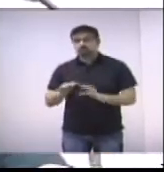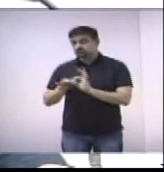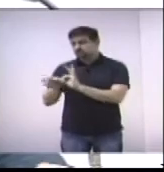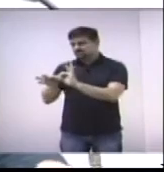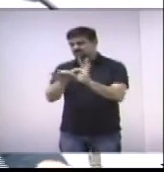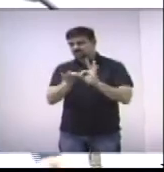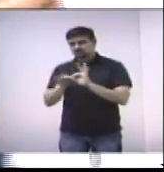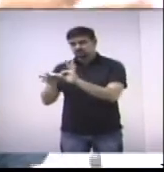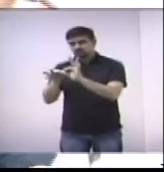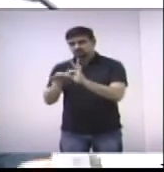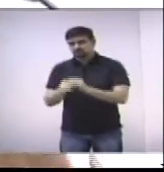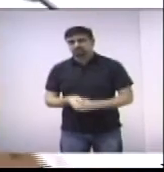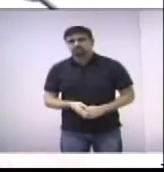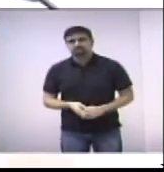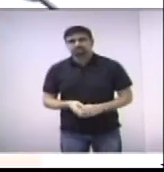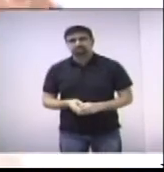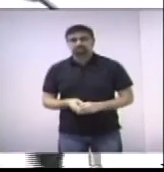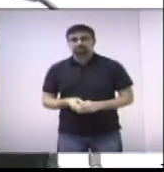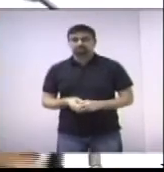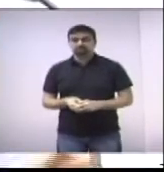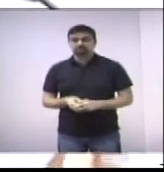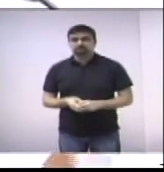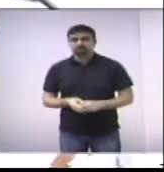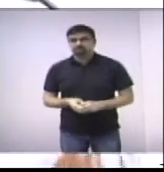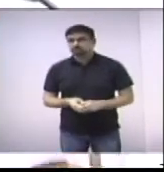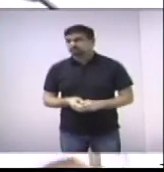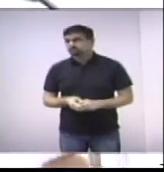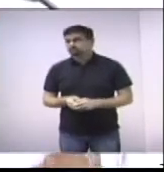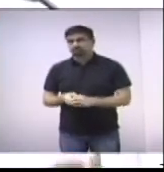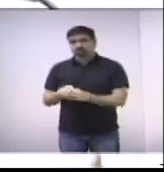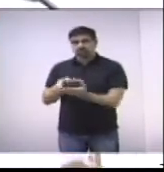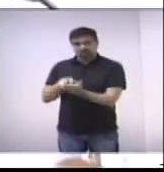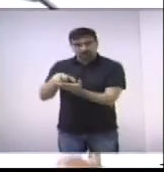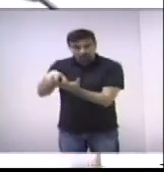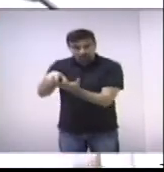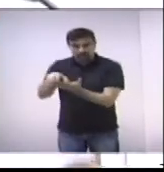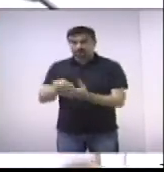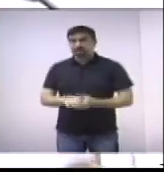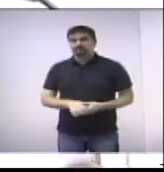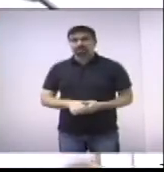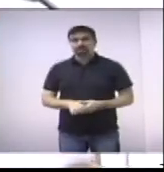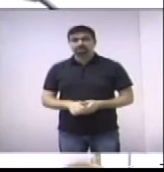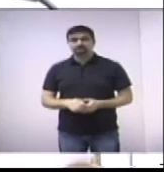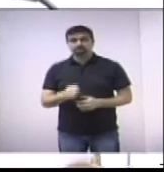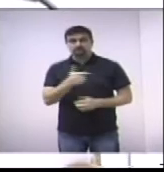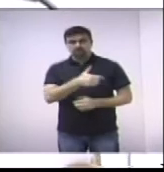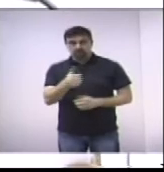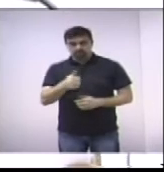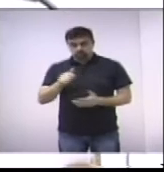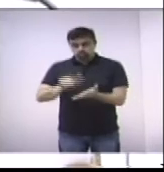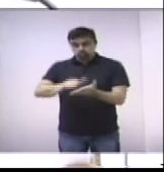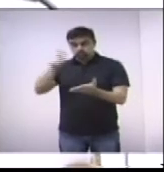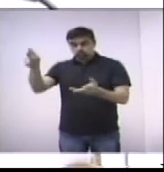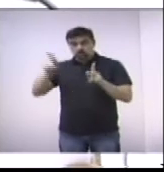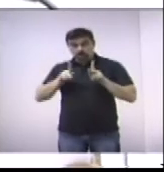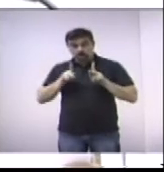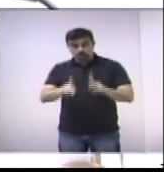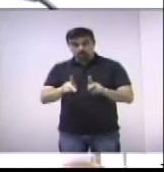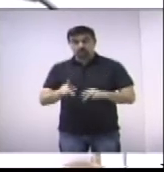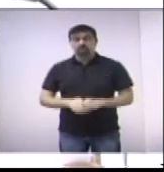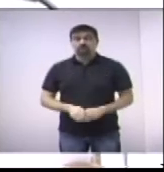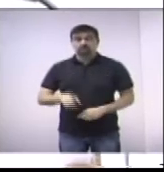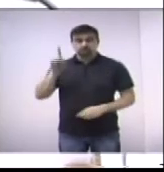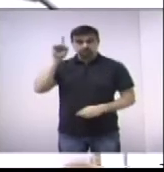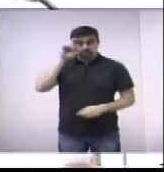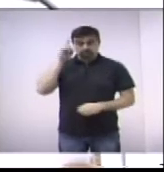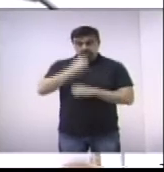21. com base no jornal Correio Popular de 22 de janeiro